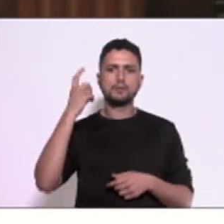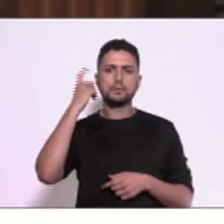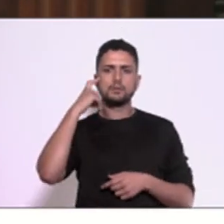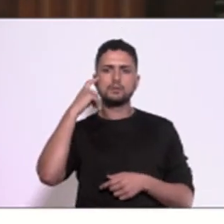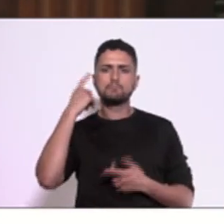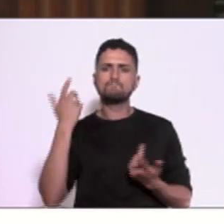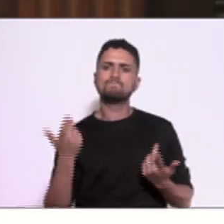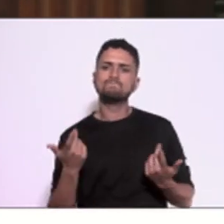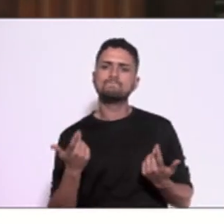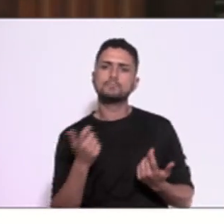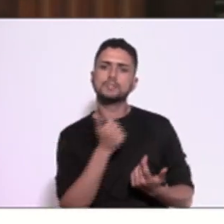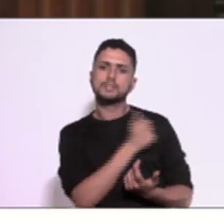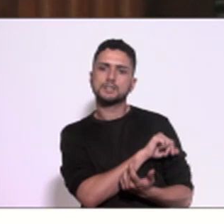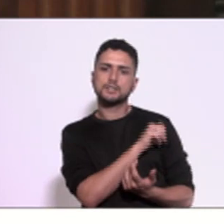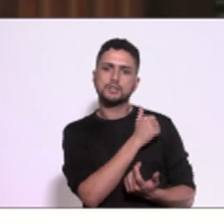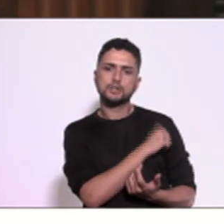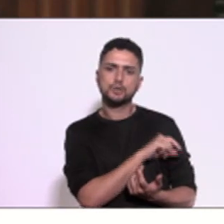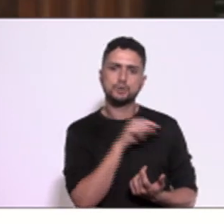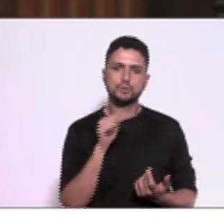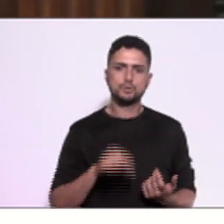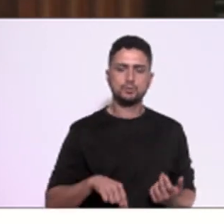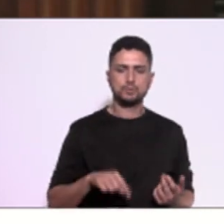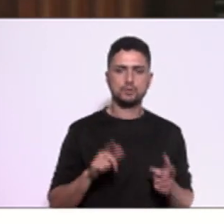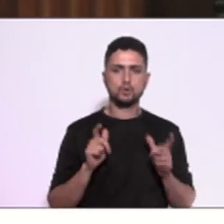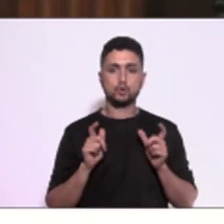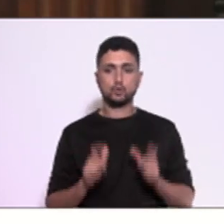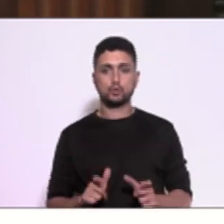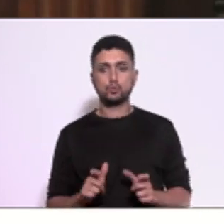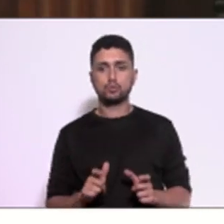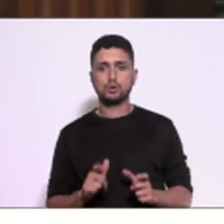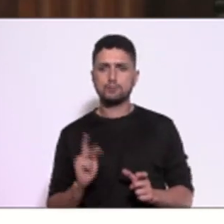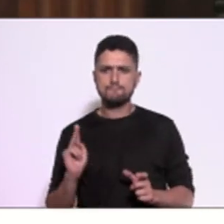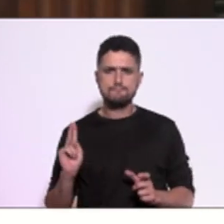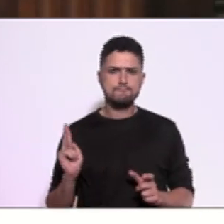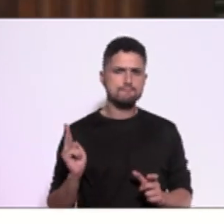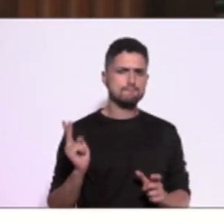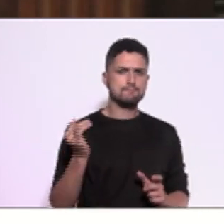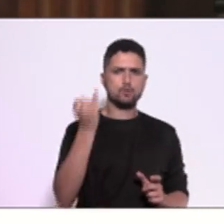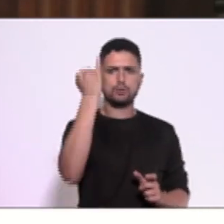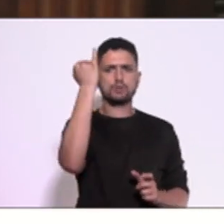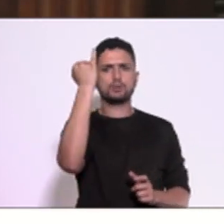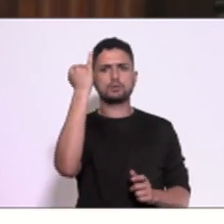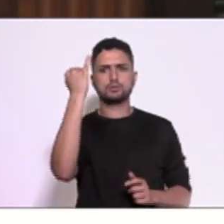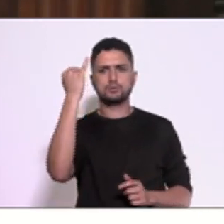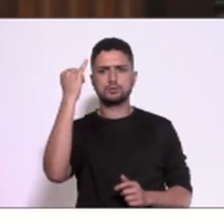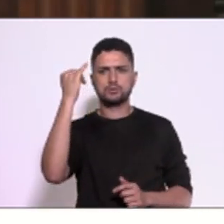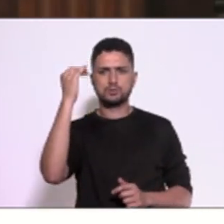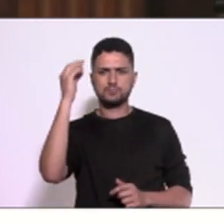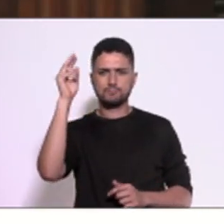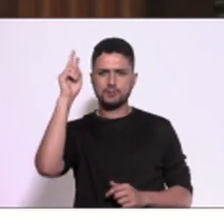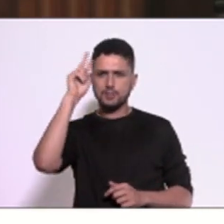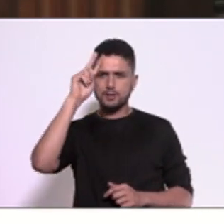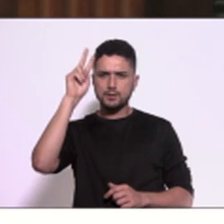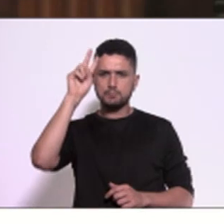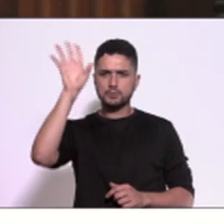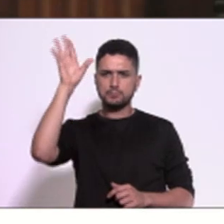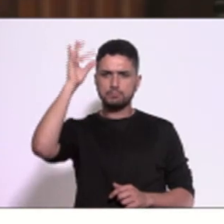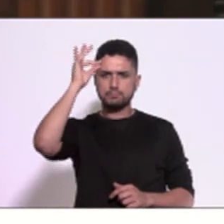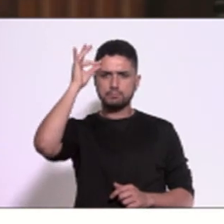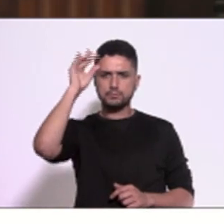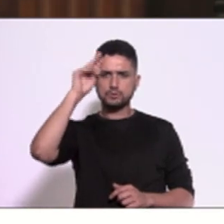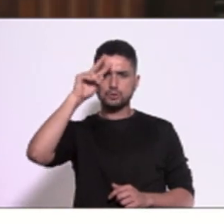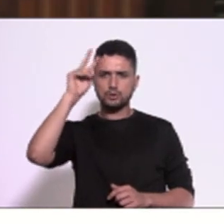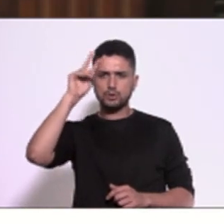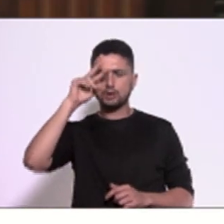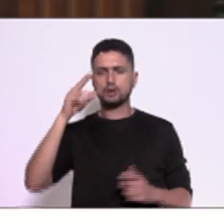de Janeiro como um lugar de relevante importância para a memória histórica do país, porque é assim